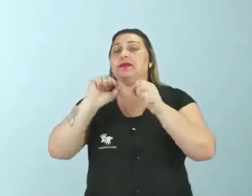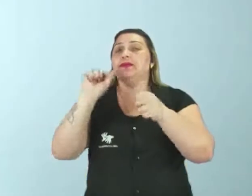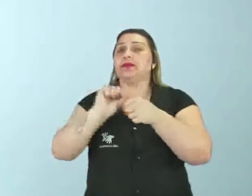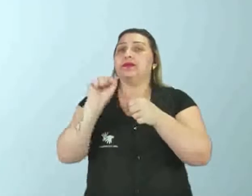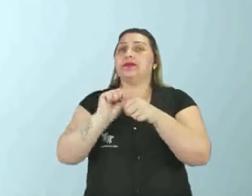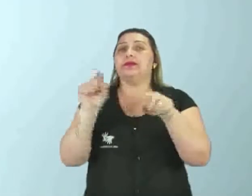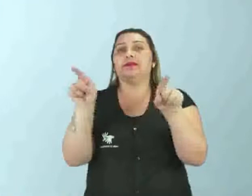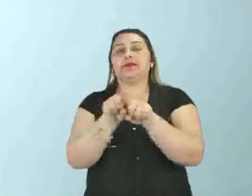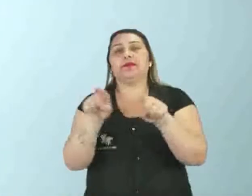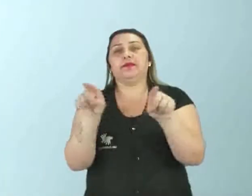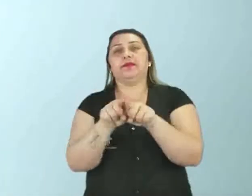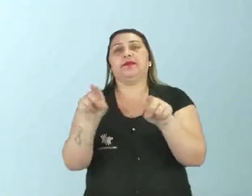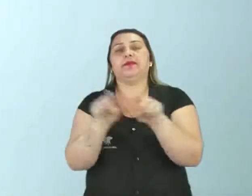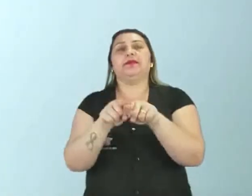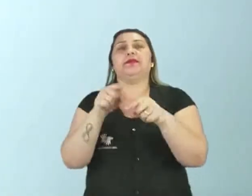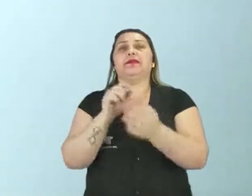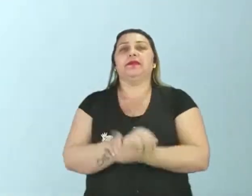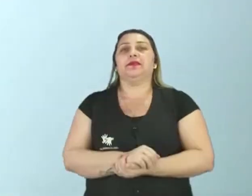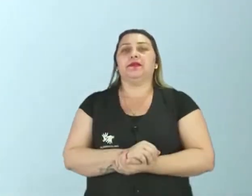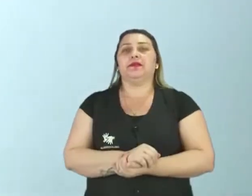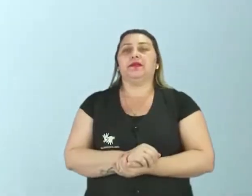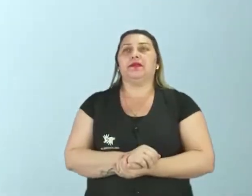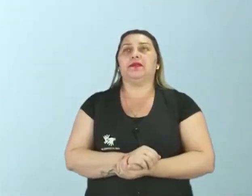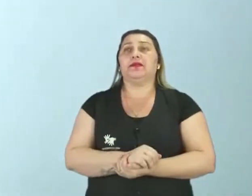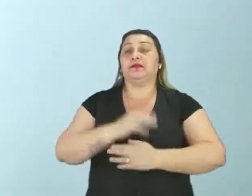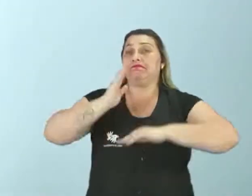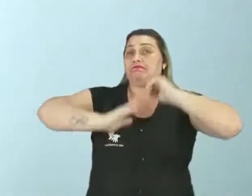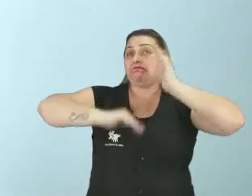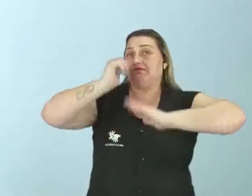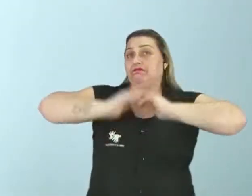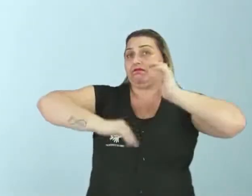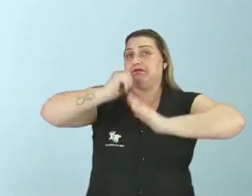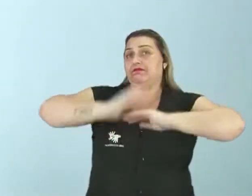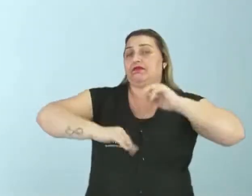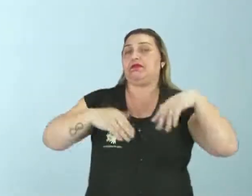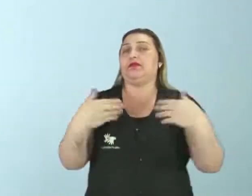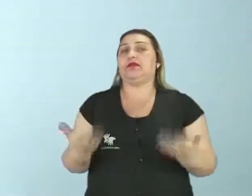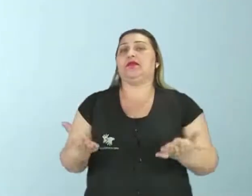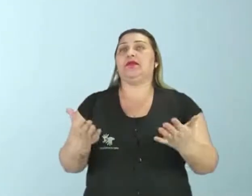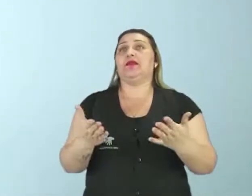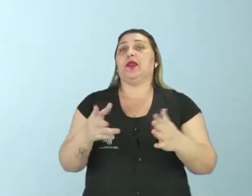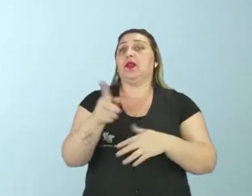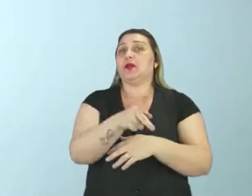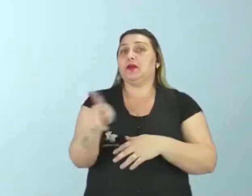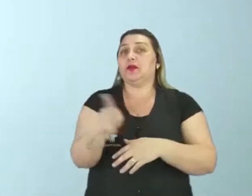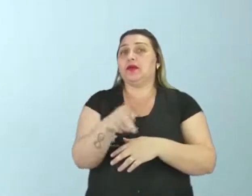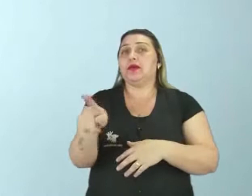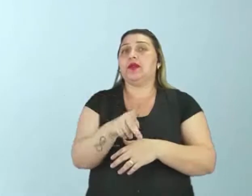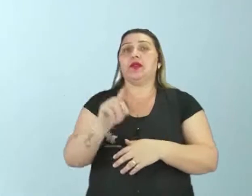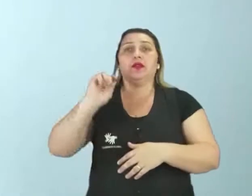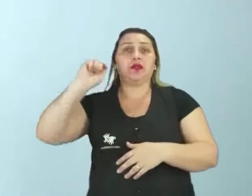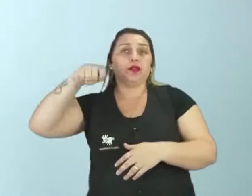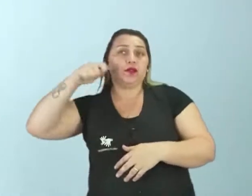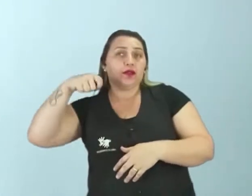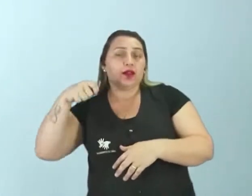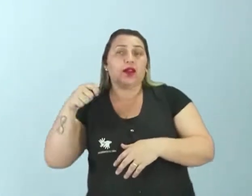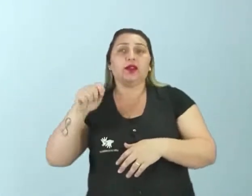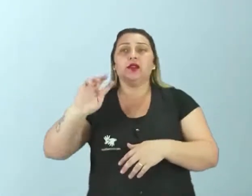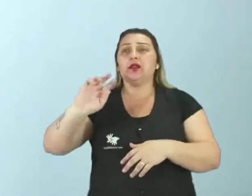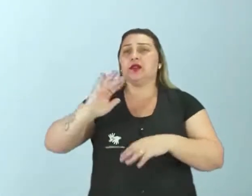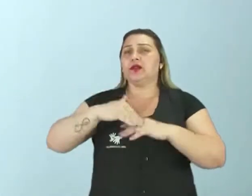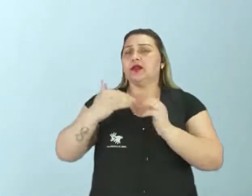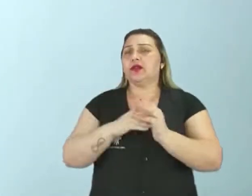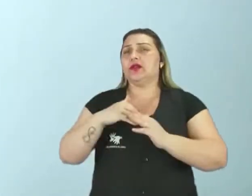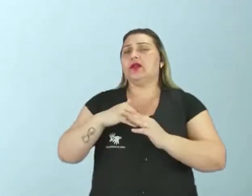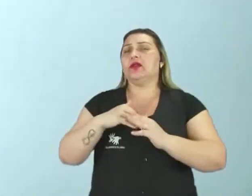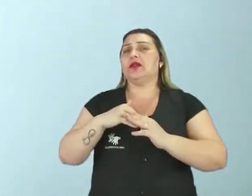parte também do setor terciário as profissões, os professores, advogados, todas essas profissões,